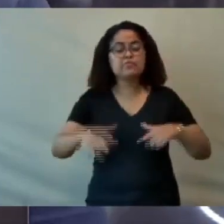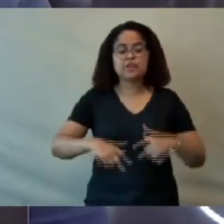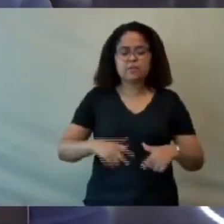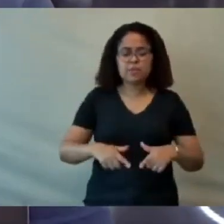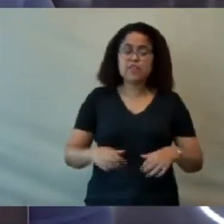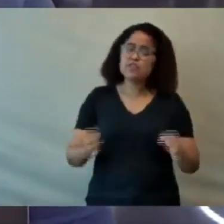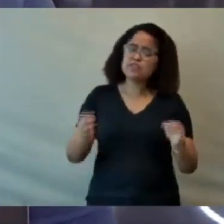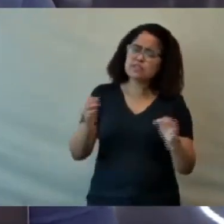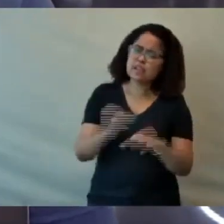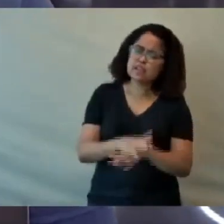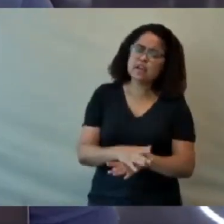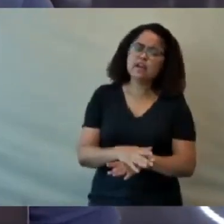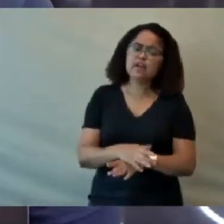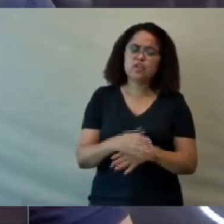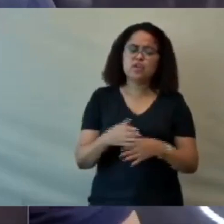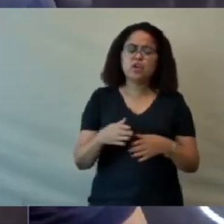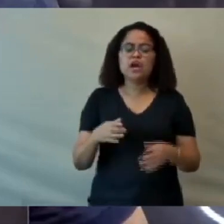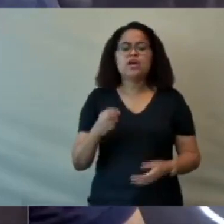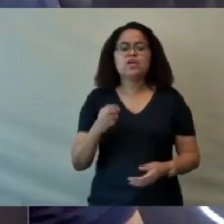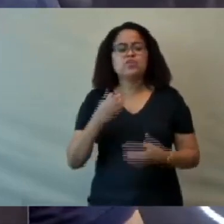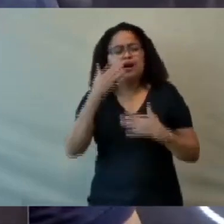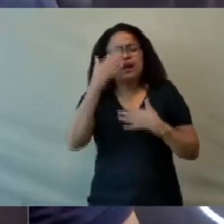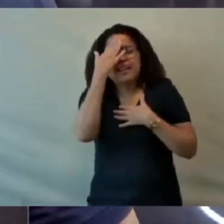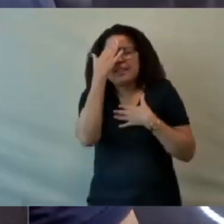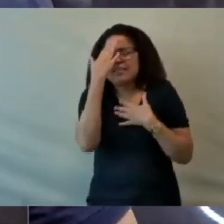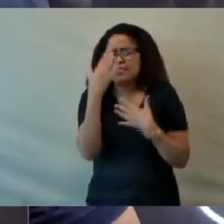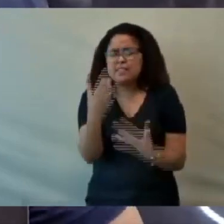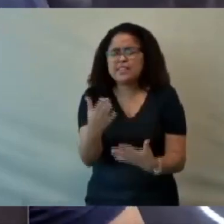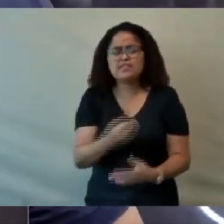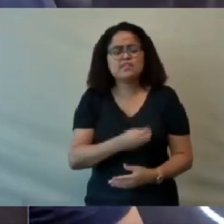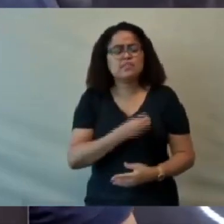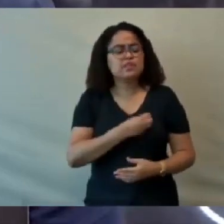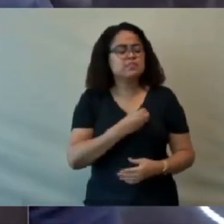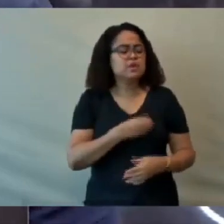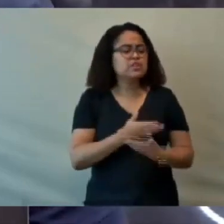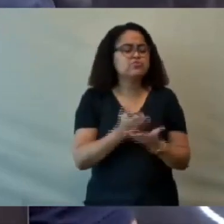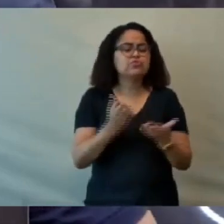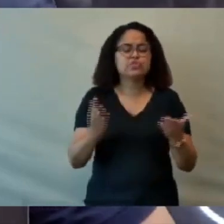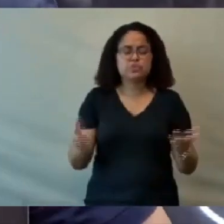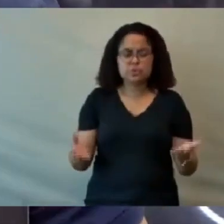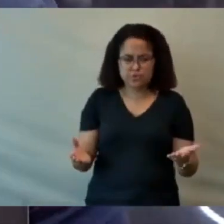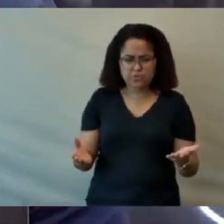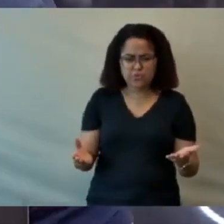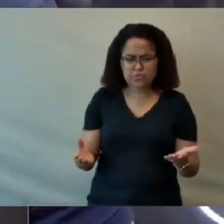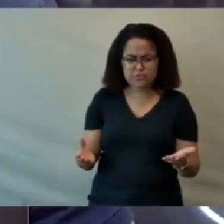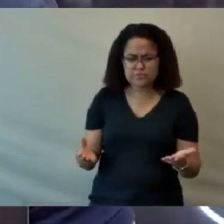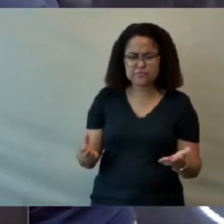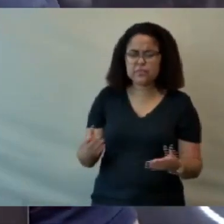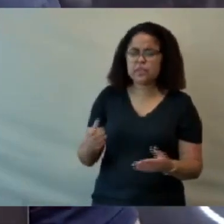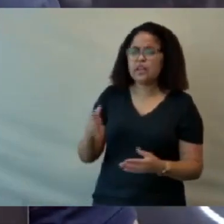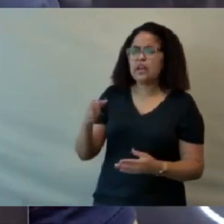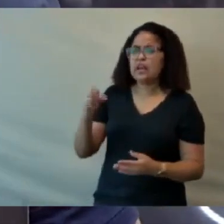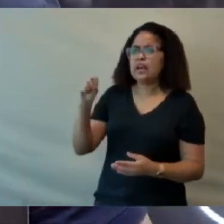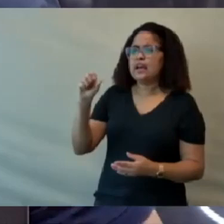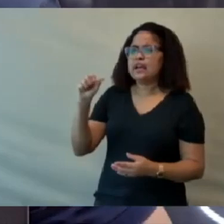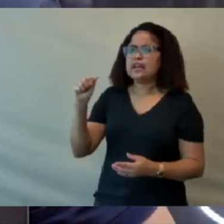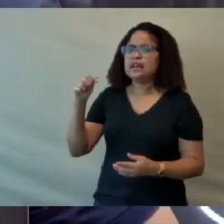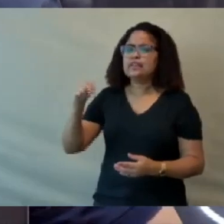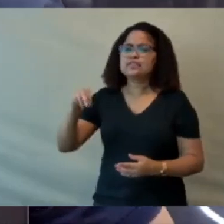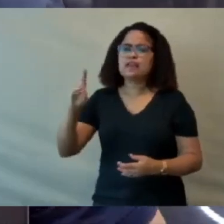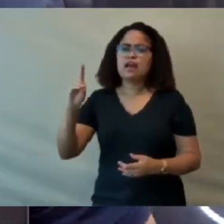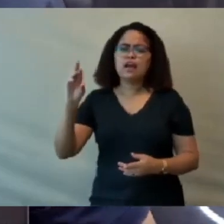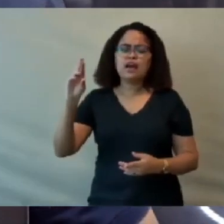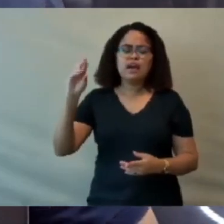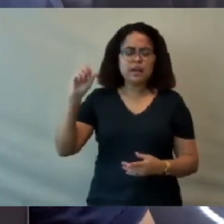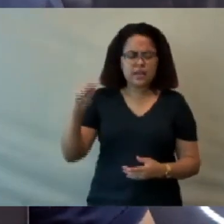participação de todos Lussandra Costa gerência de integração do cuidado das saúdes da Secretaria